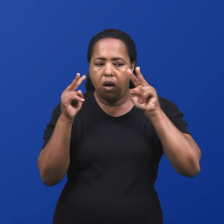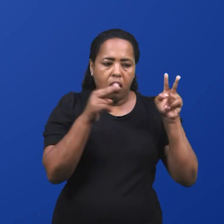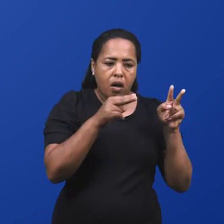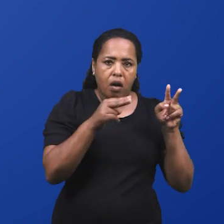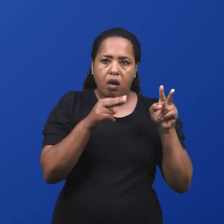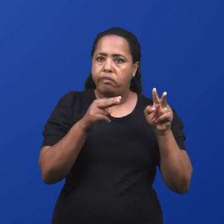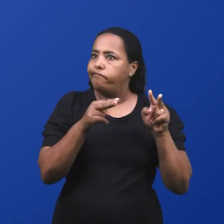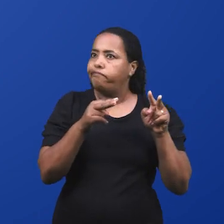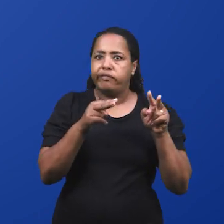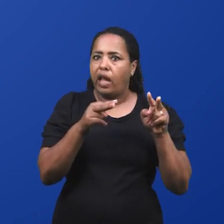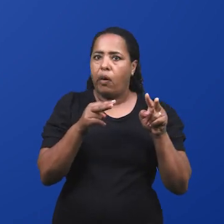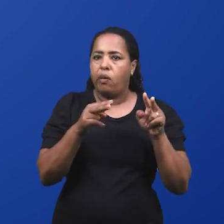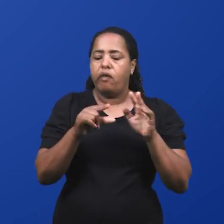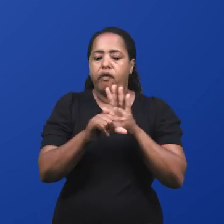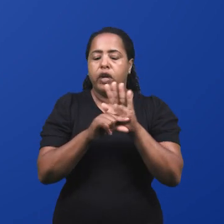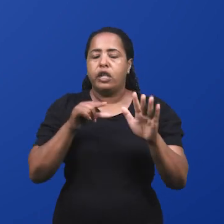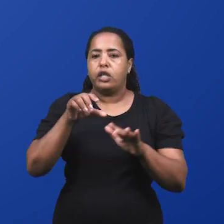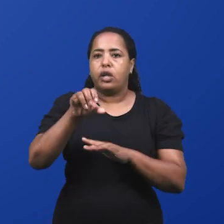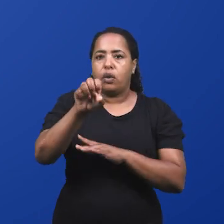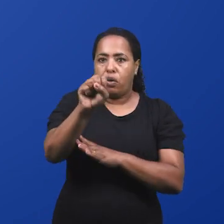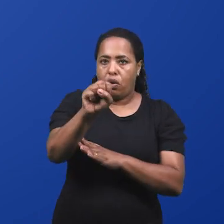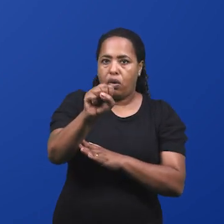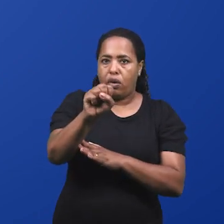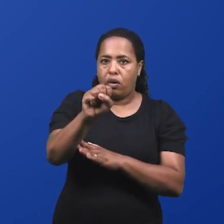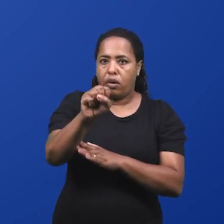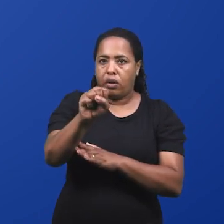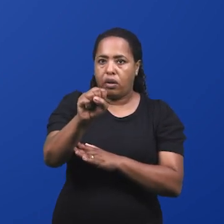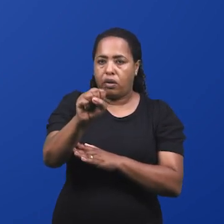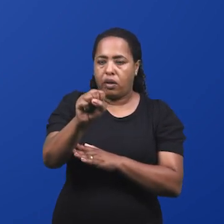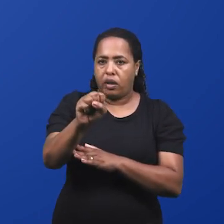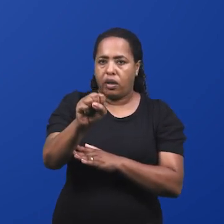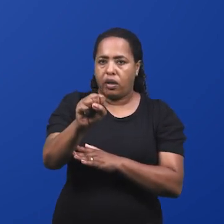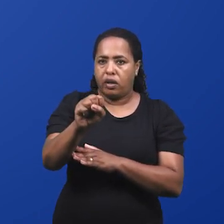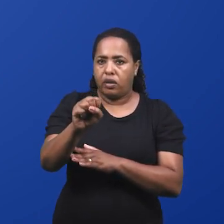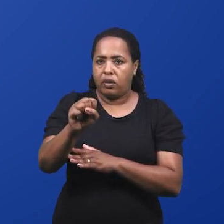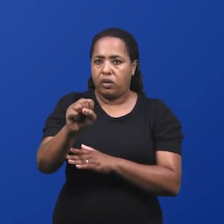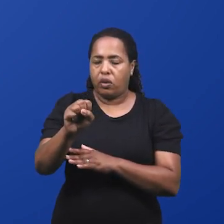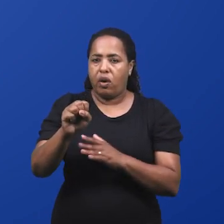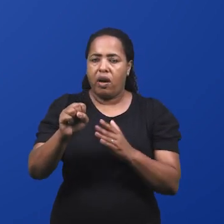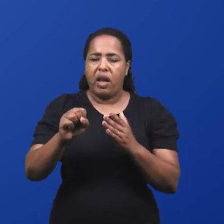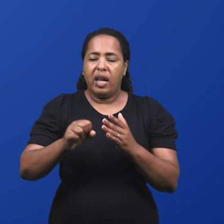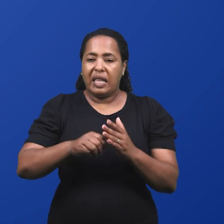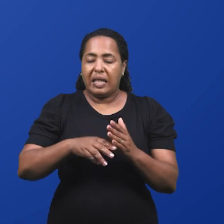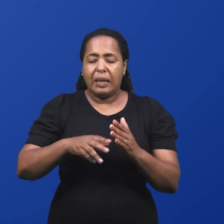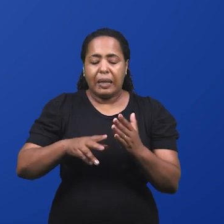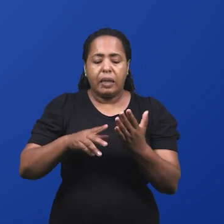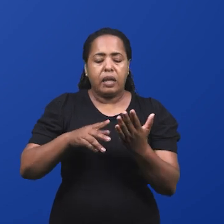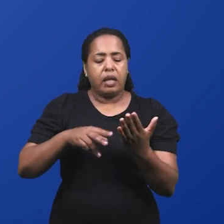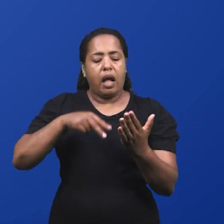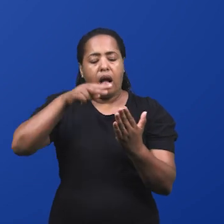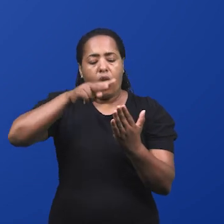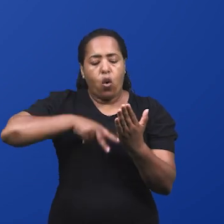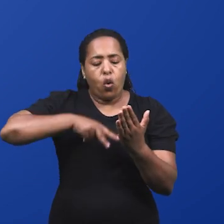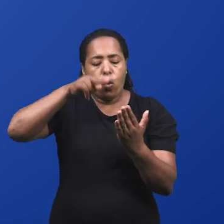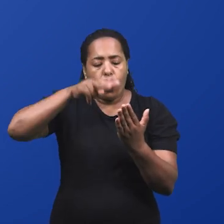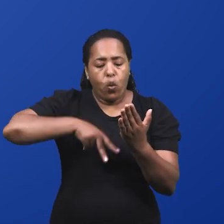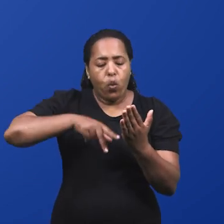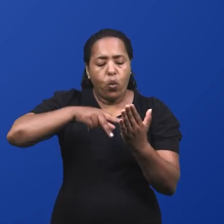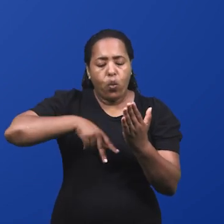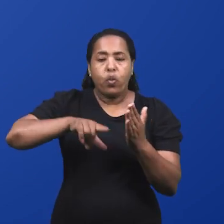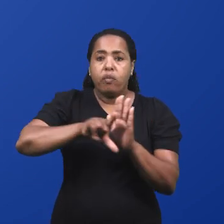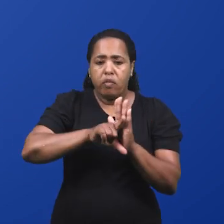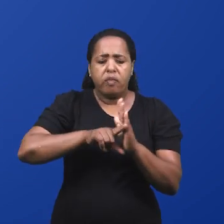esquerda. No versículo 8. Não se aparte da tua boca o livro desta lei. E as recomendações